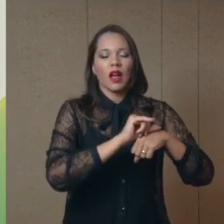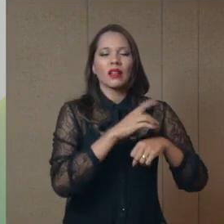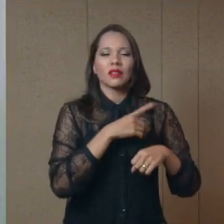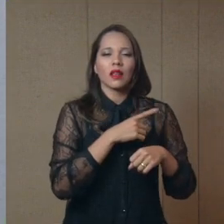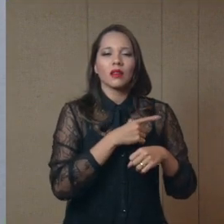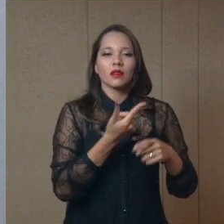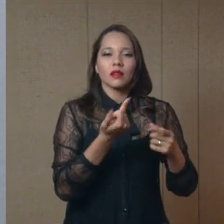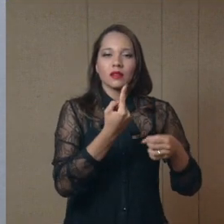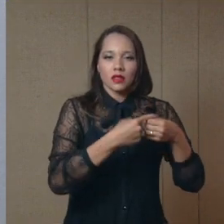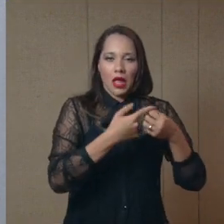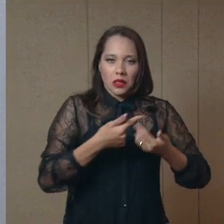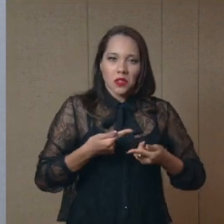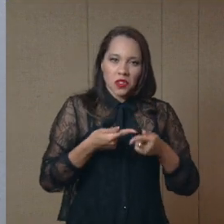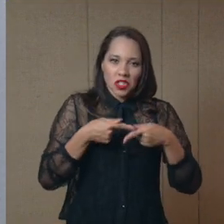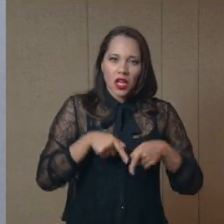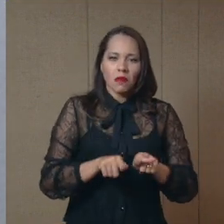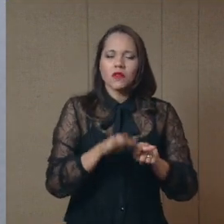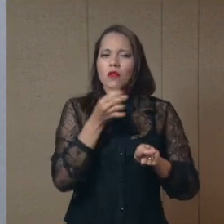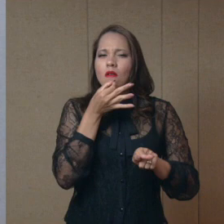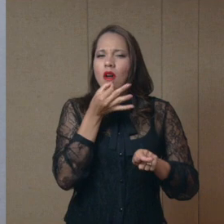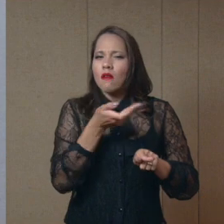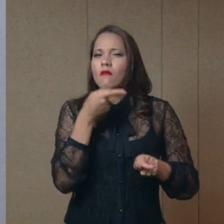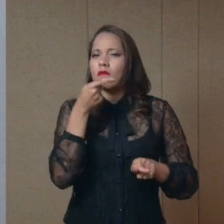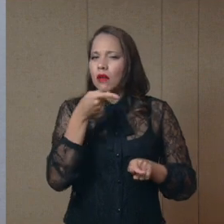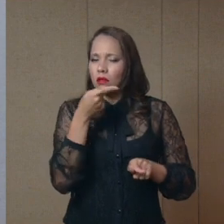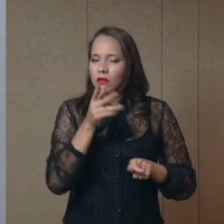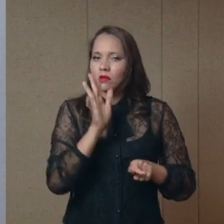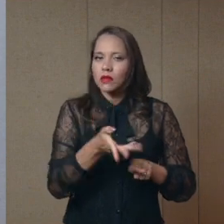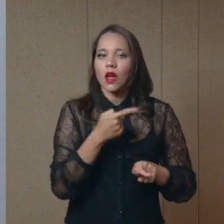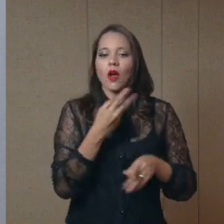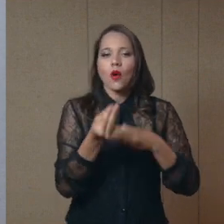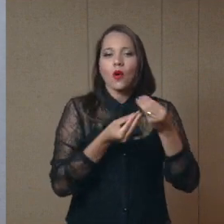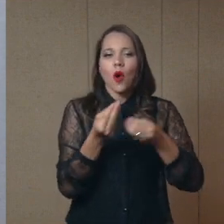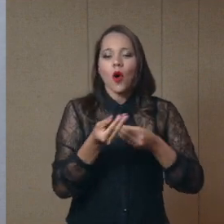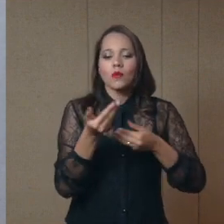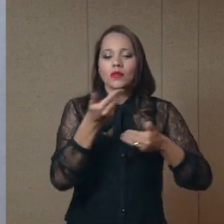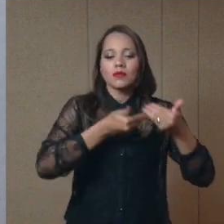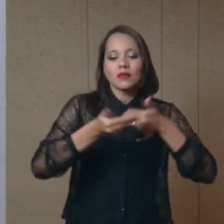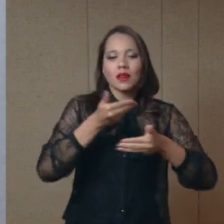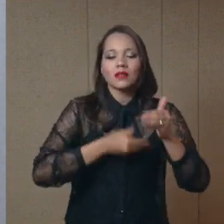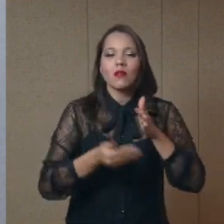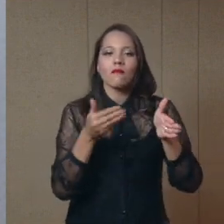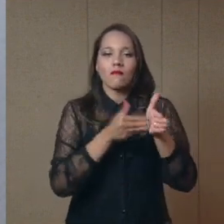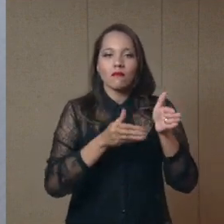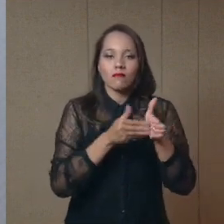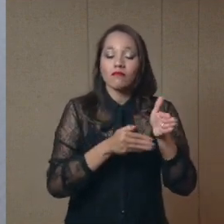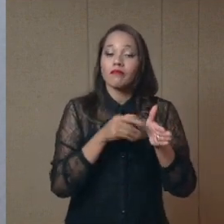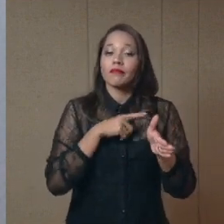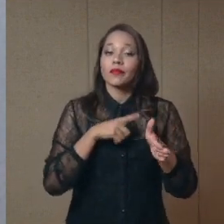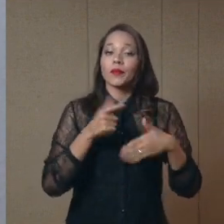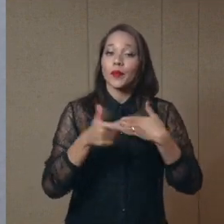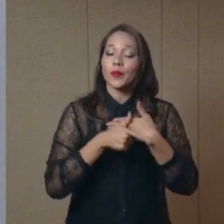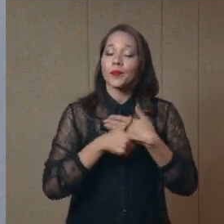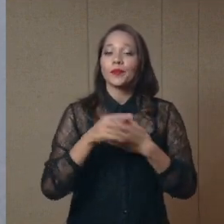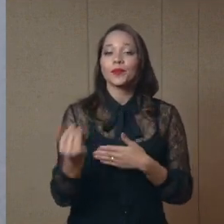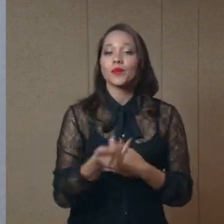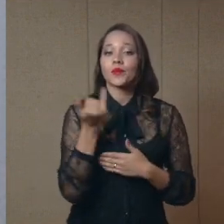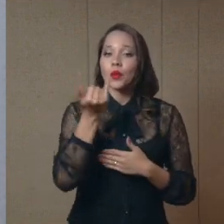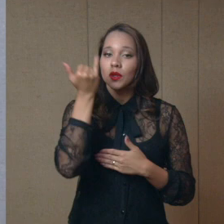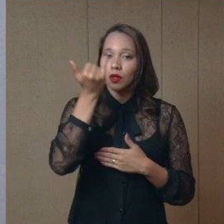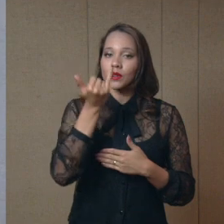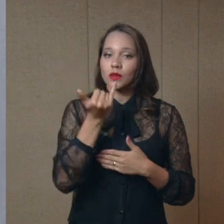gêmeas acho que o que foi falado aqui também dessa interação é da fronteira ela tem uma um papel importante a